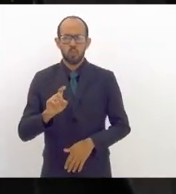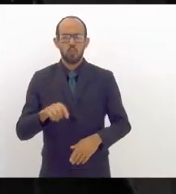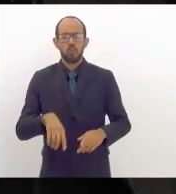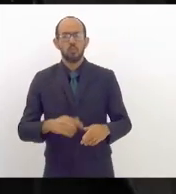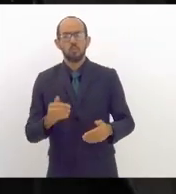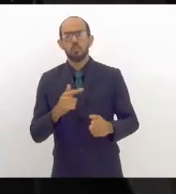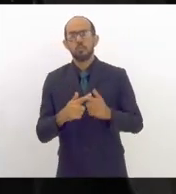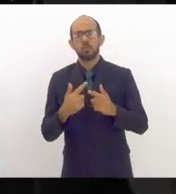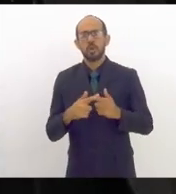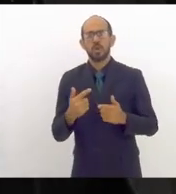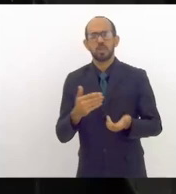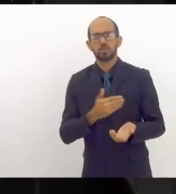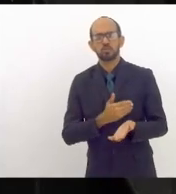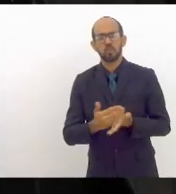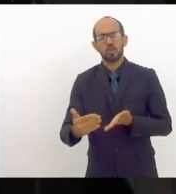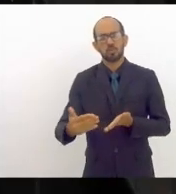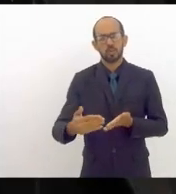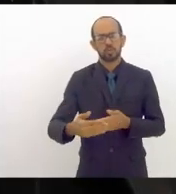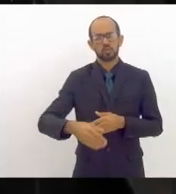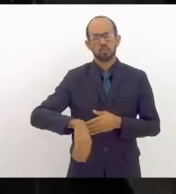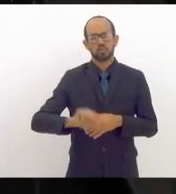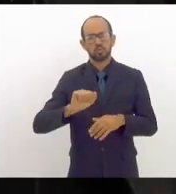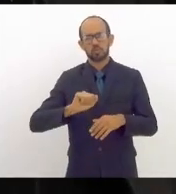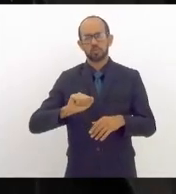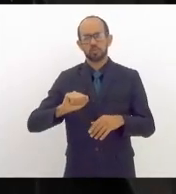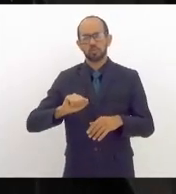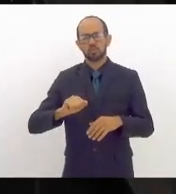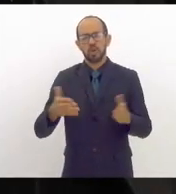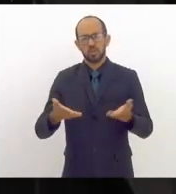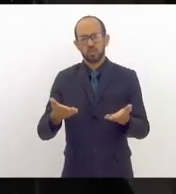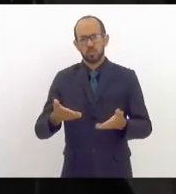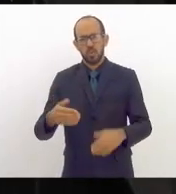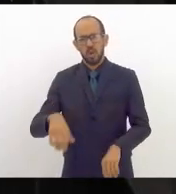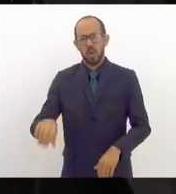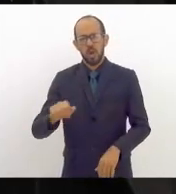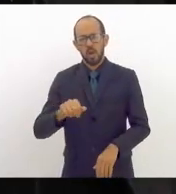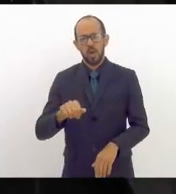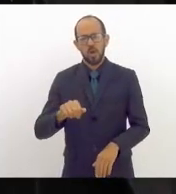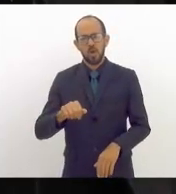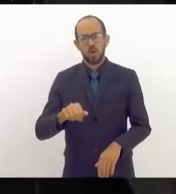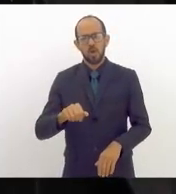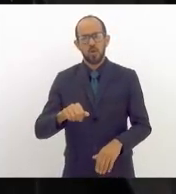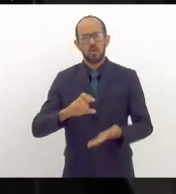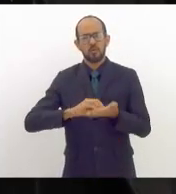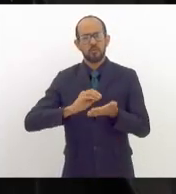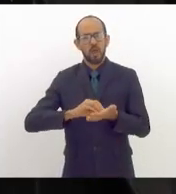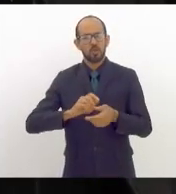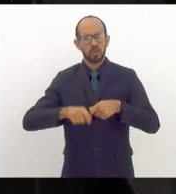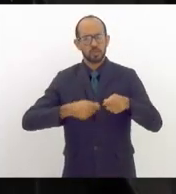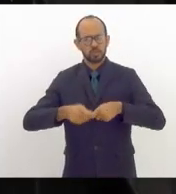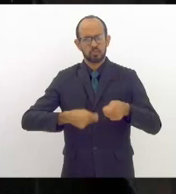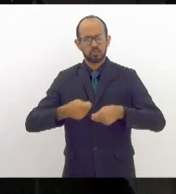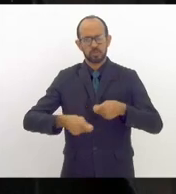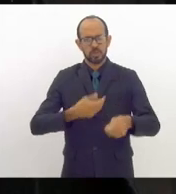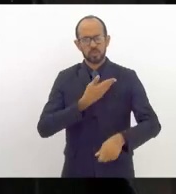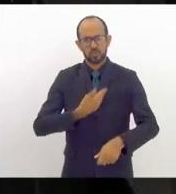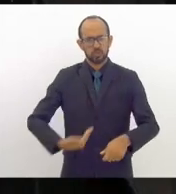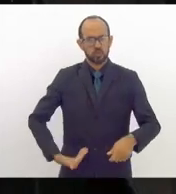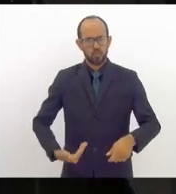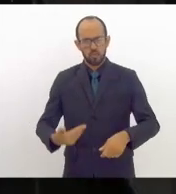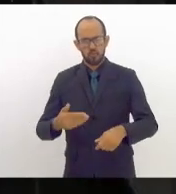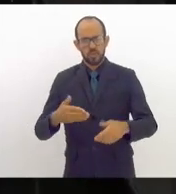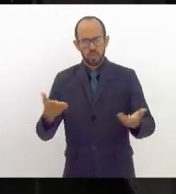início do atual dos governo federal que já vai embora no final do ano